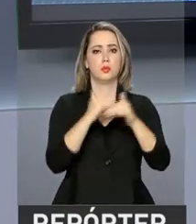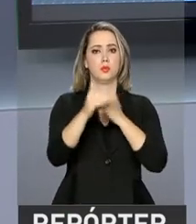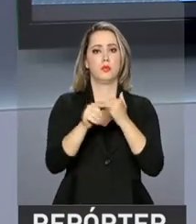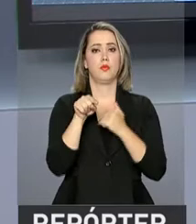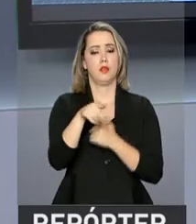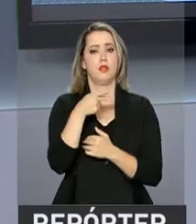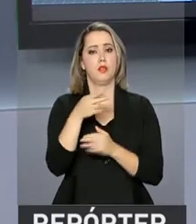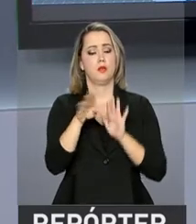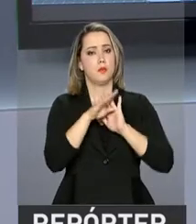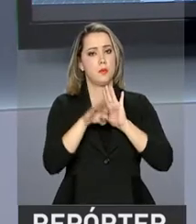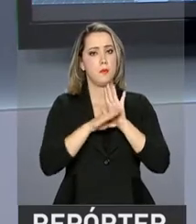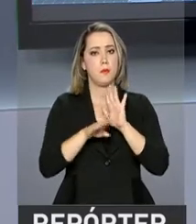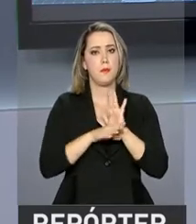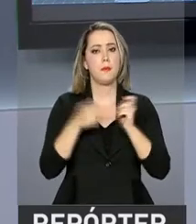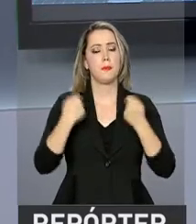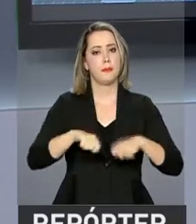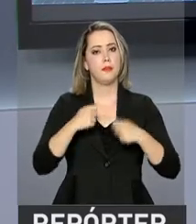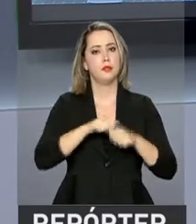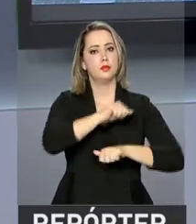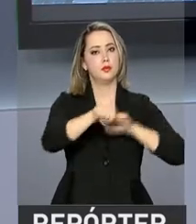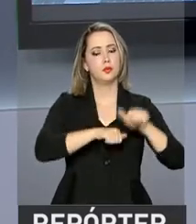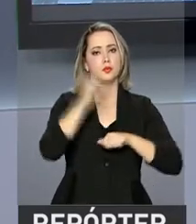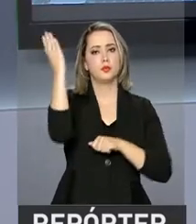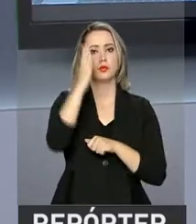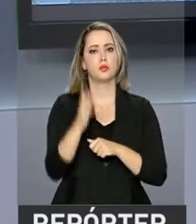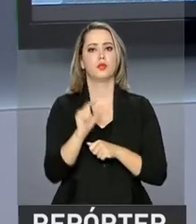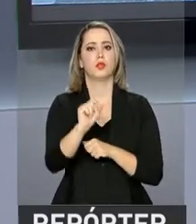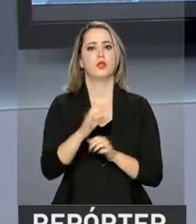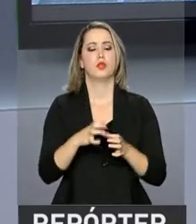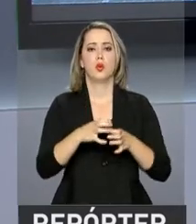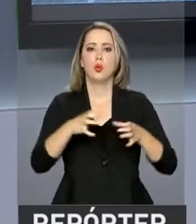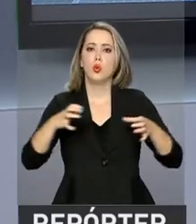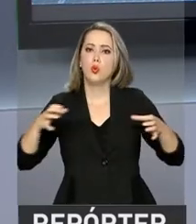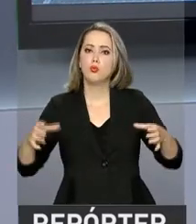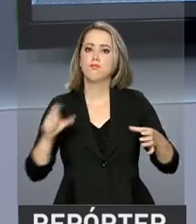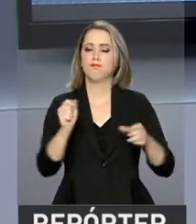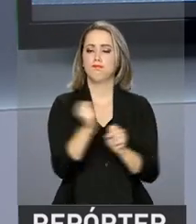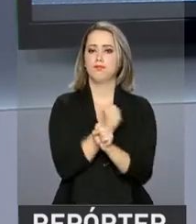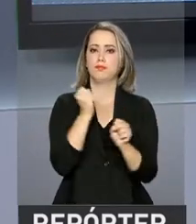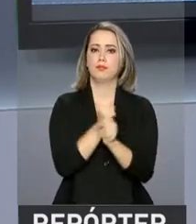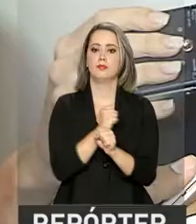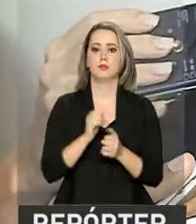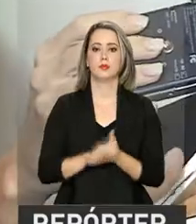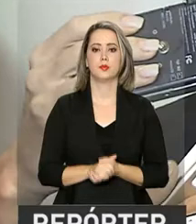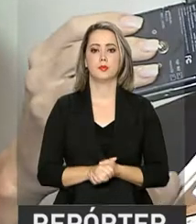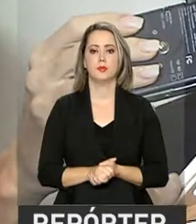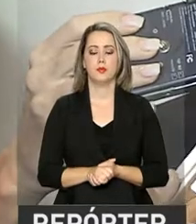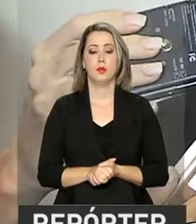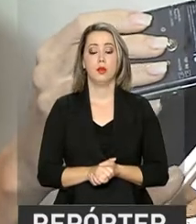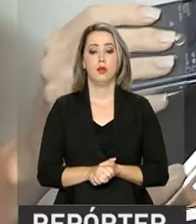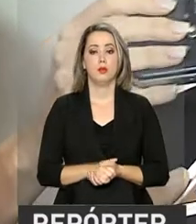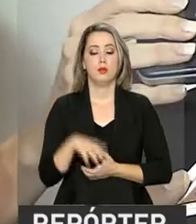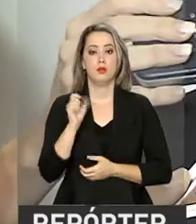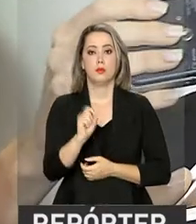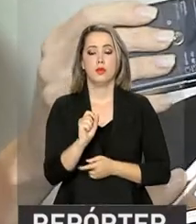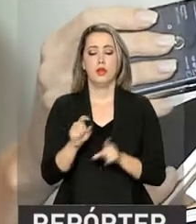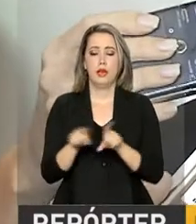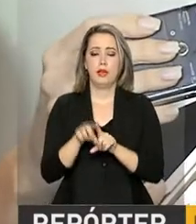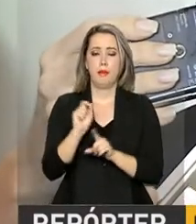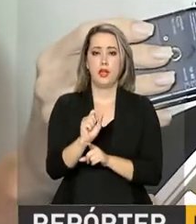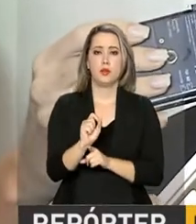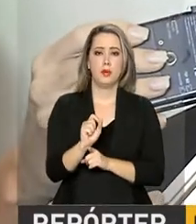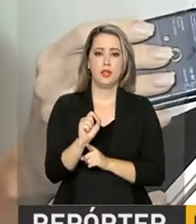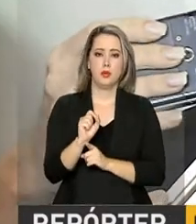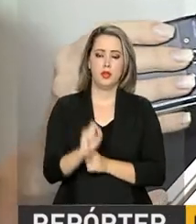esses projetos devem transformar o brasil em grande canteiro de obras nós temos dois